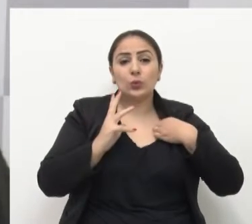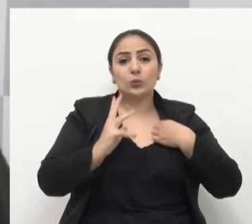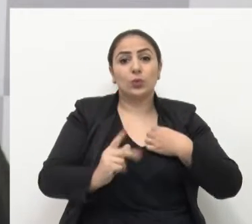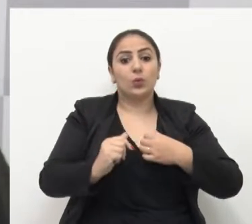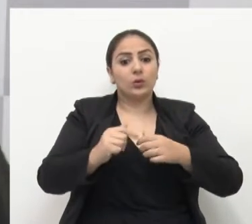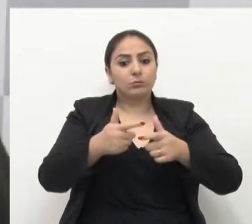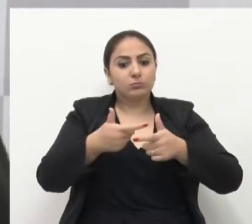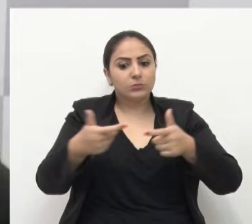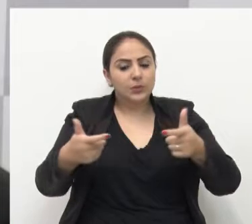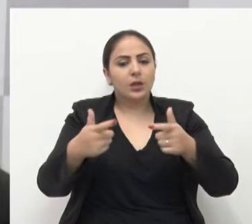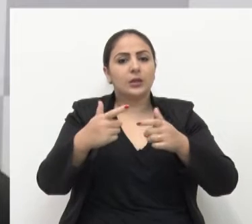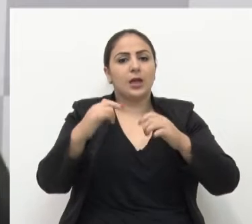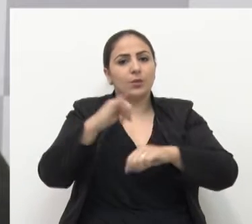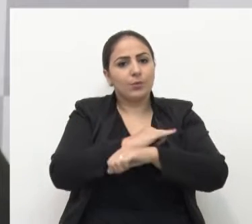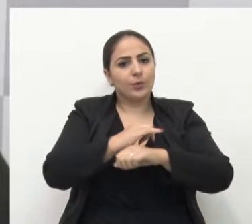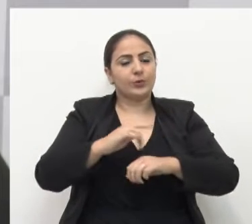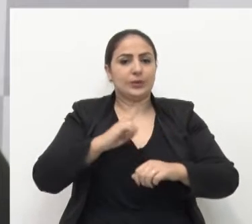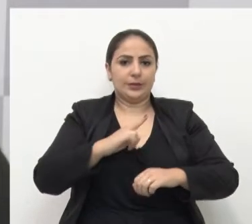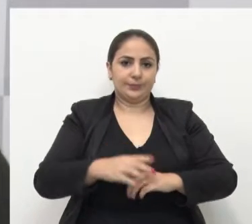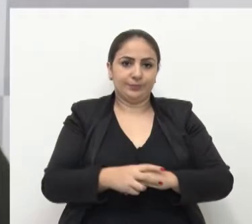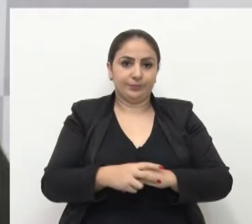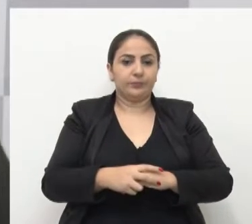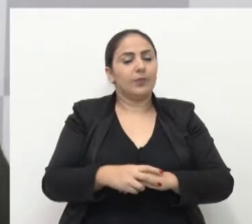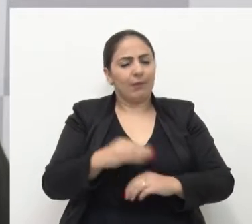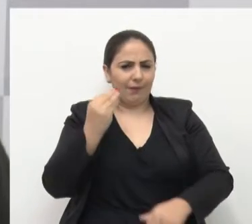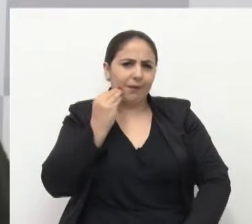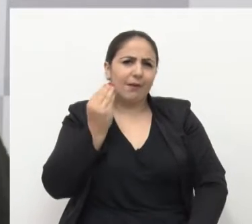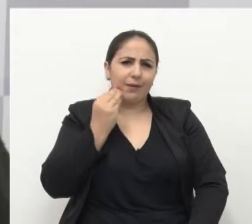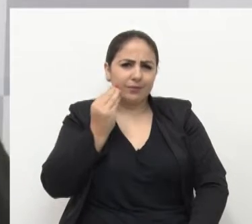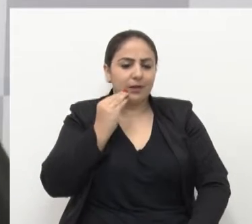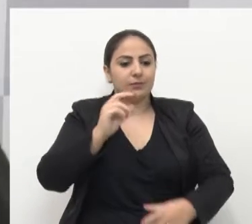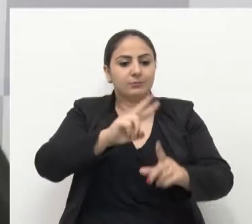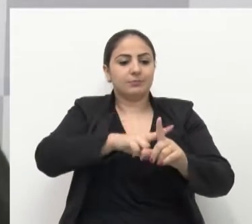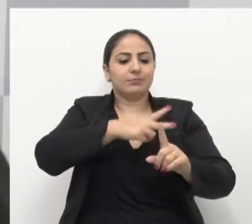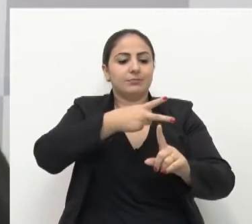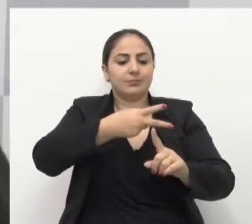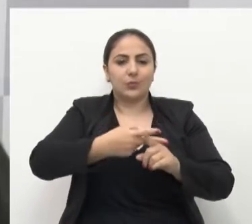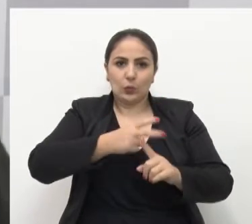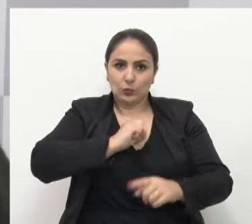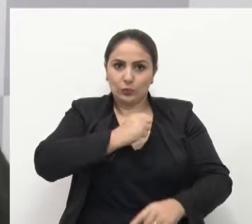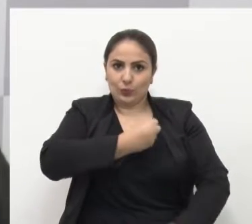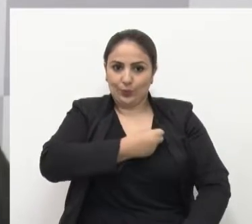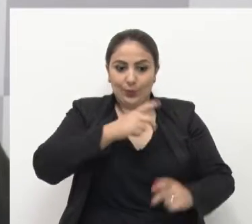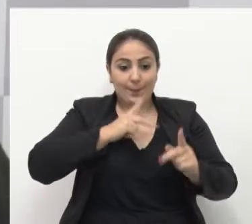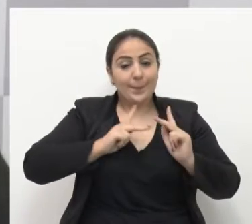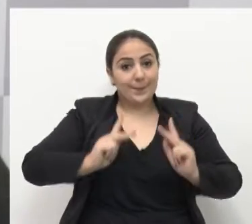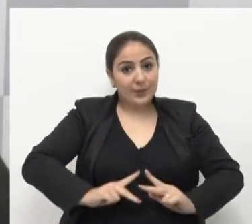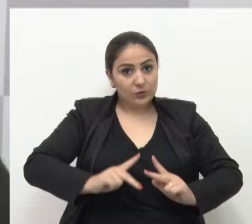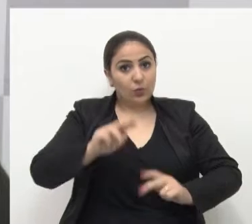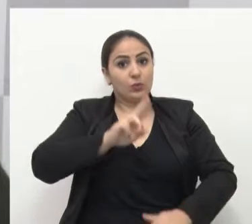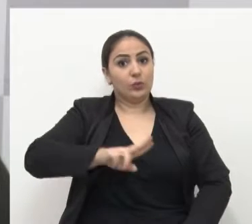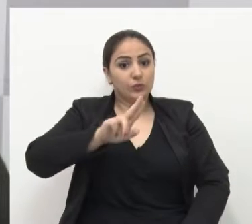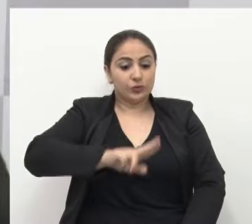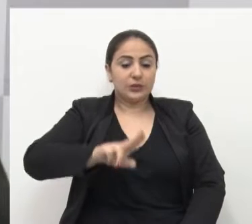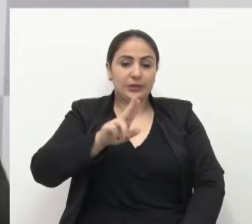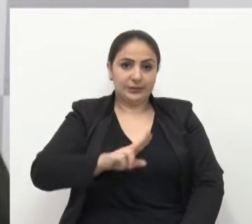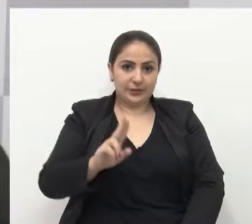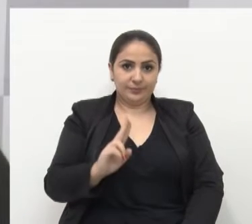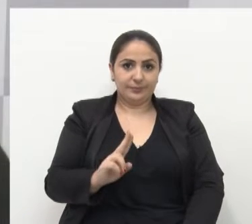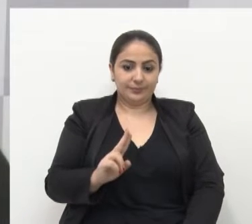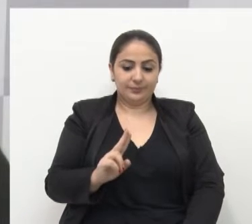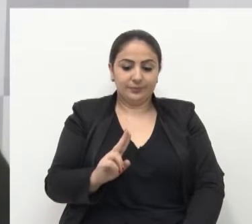tudo que um grande aeroporto oferece certamente irá dobrar né o número de pessoas que vão utilizar